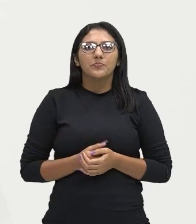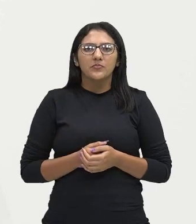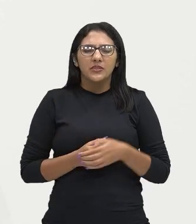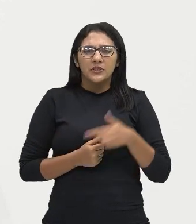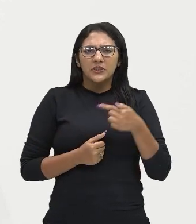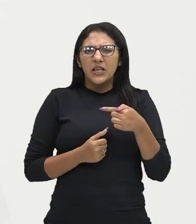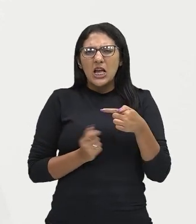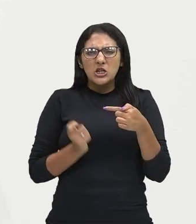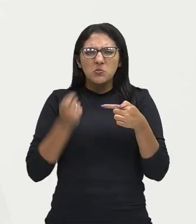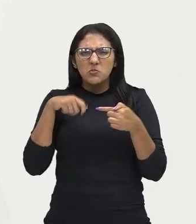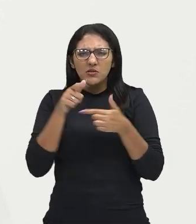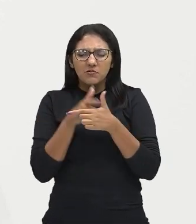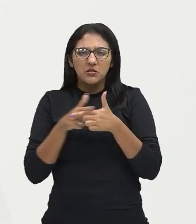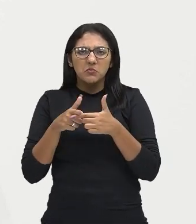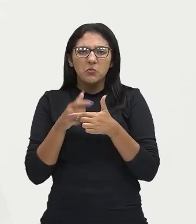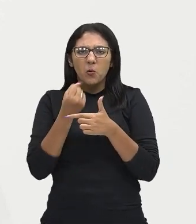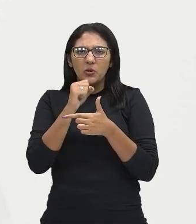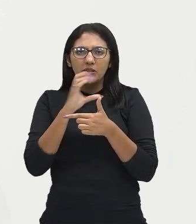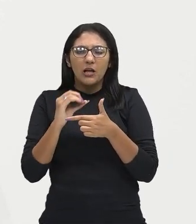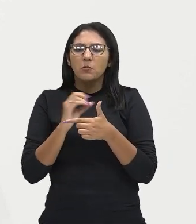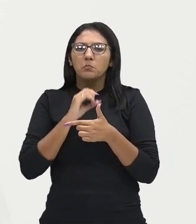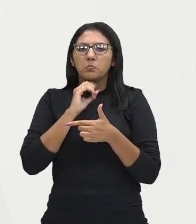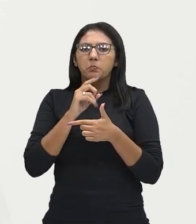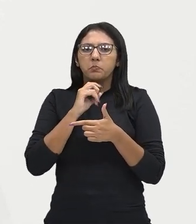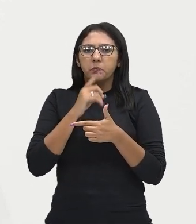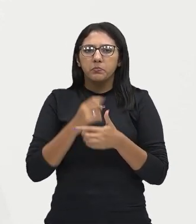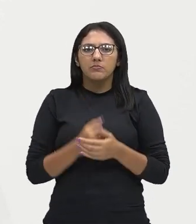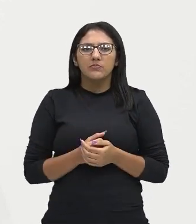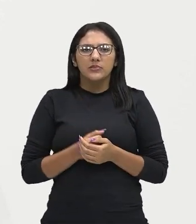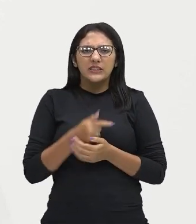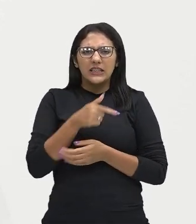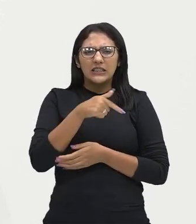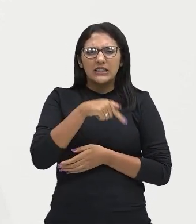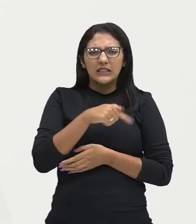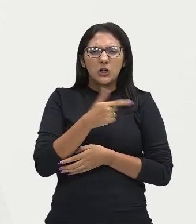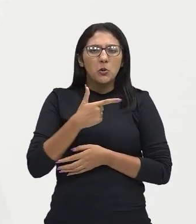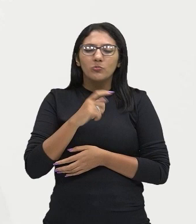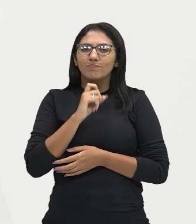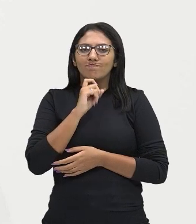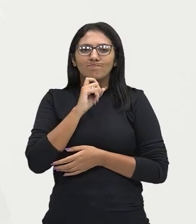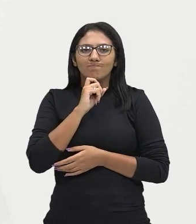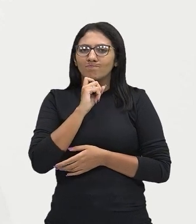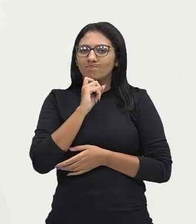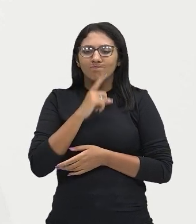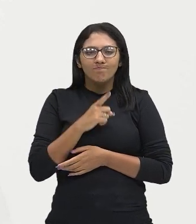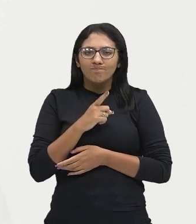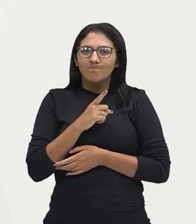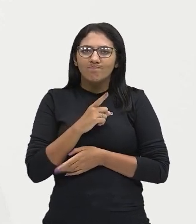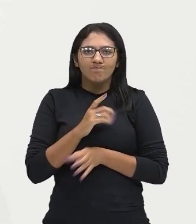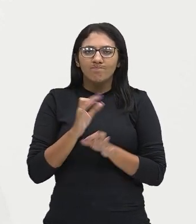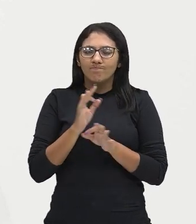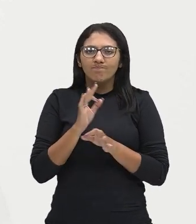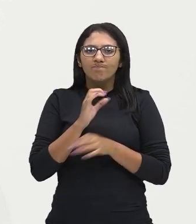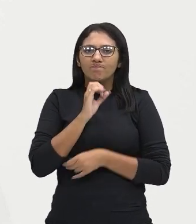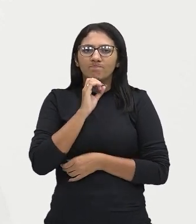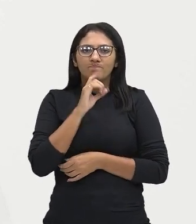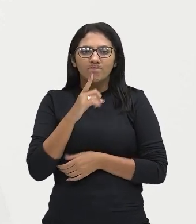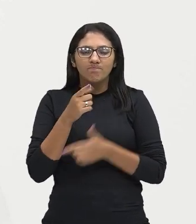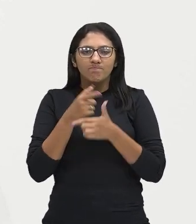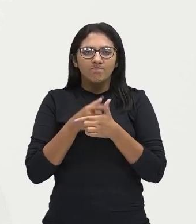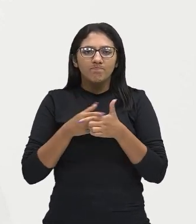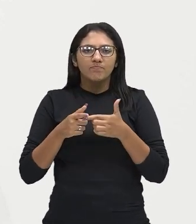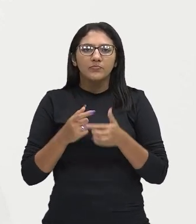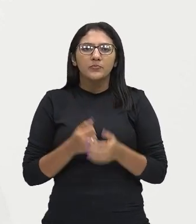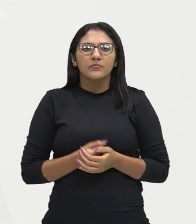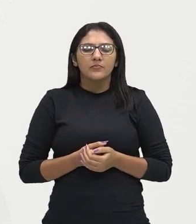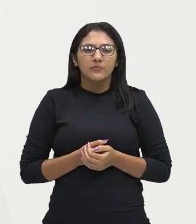para dividir por 80? Não dá. 72 dá para dividir por 80? Ainda não é possível essa divisão aqui no algoritmo da divisão.